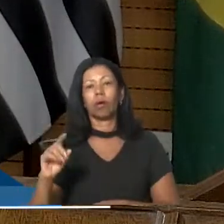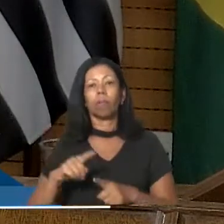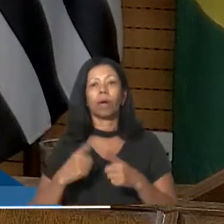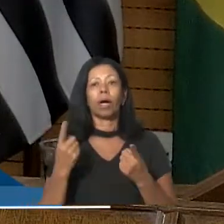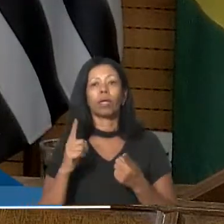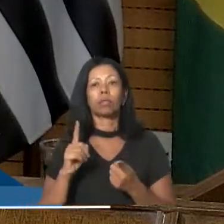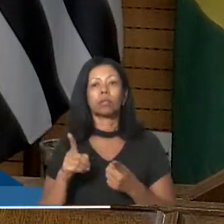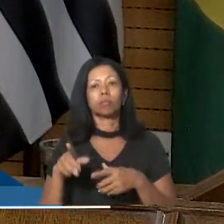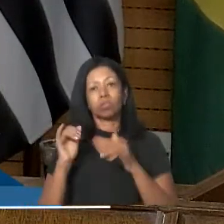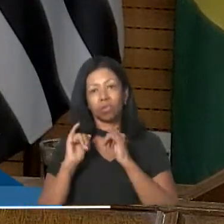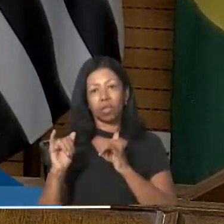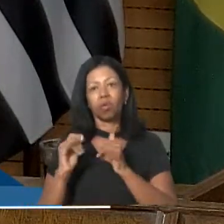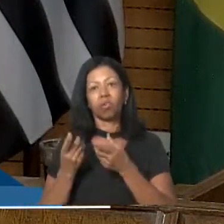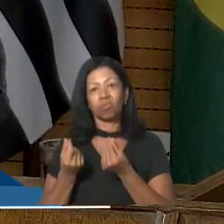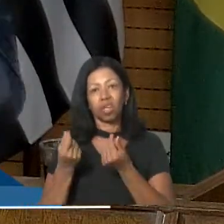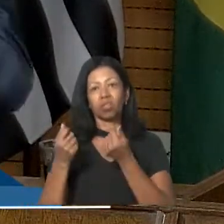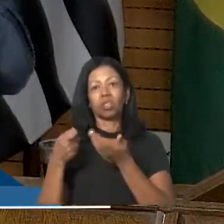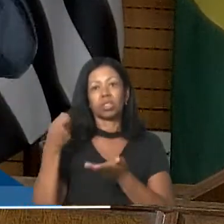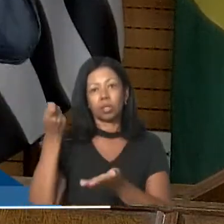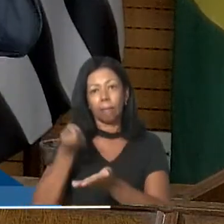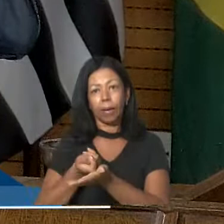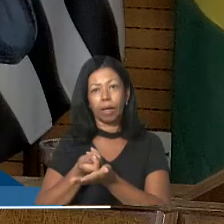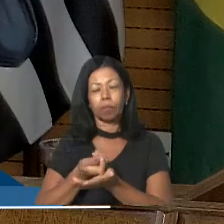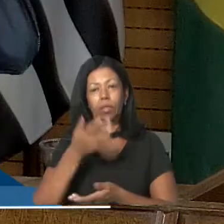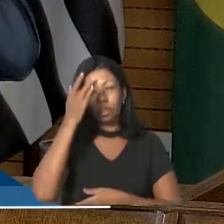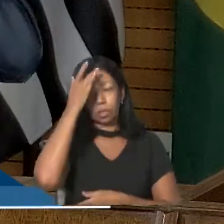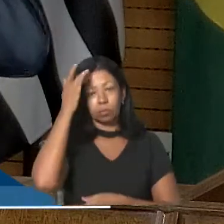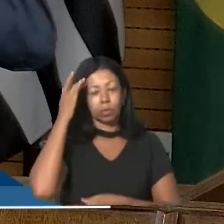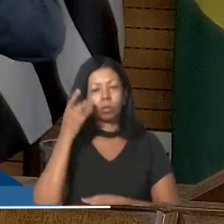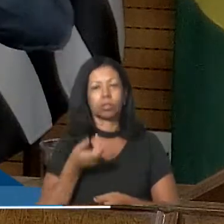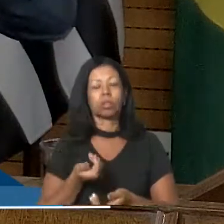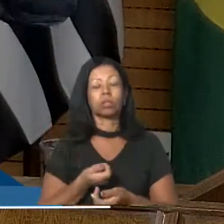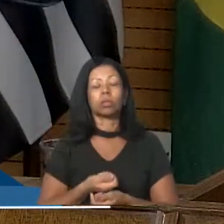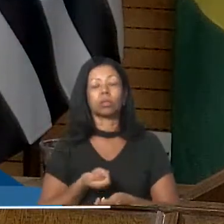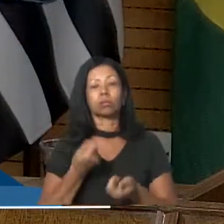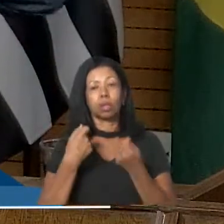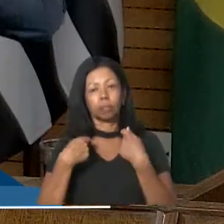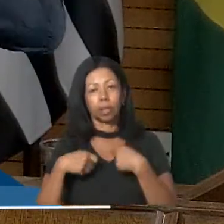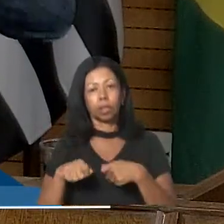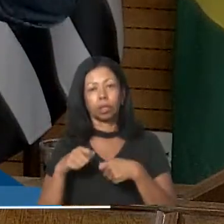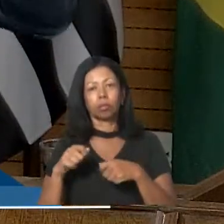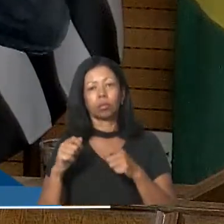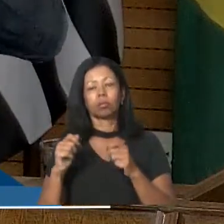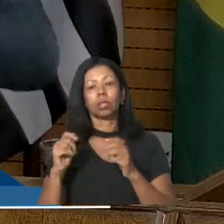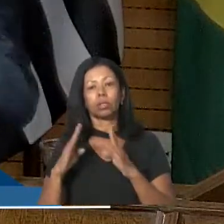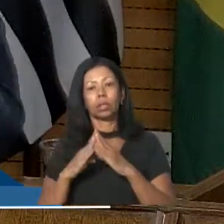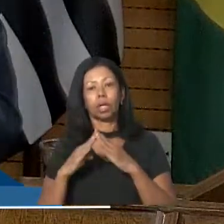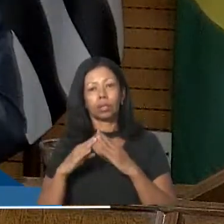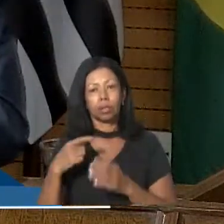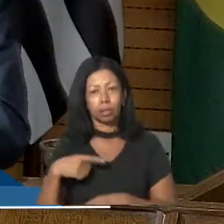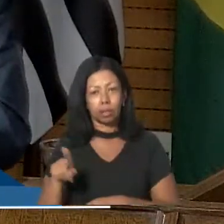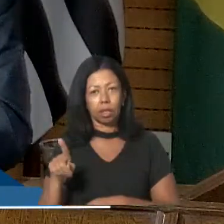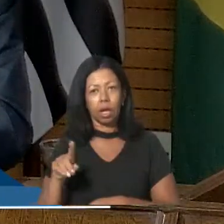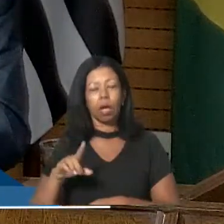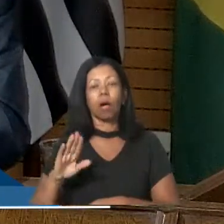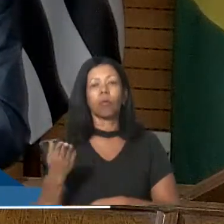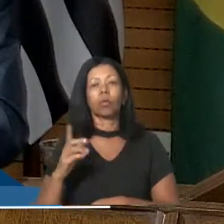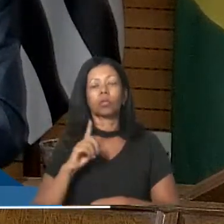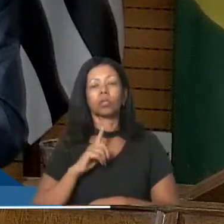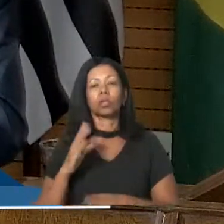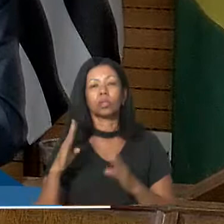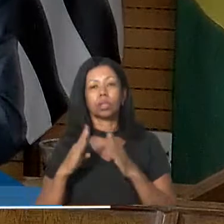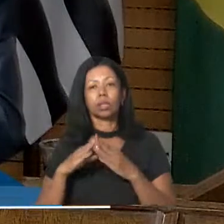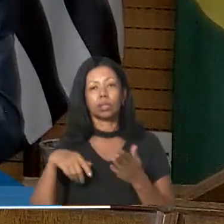seriam pagos. E muitos desses moradores que recepcionaram, que receberam as suas casas lá, quando tinham suas